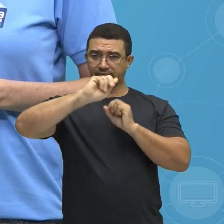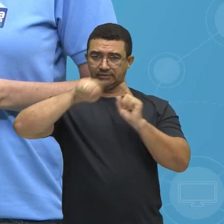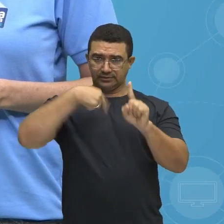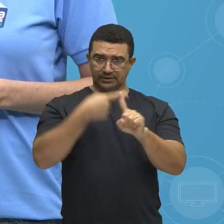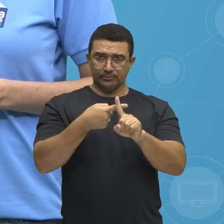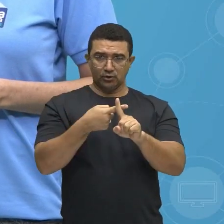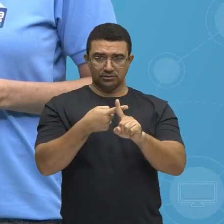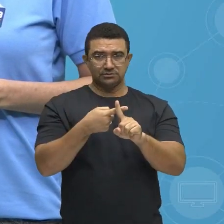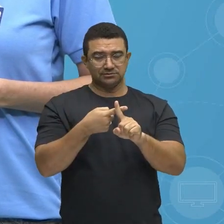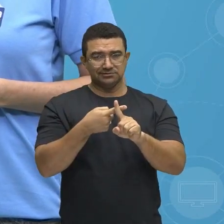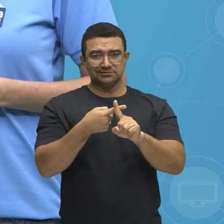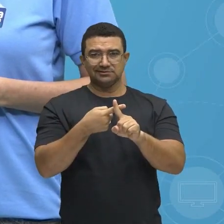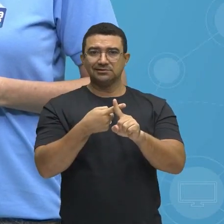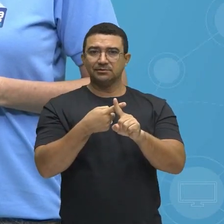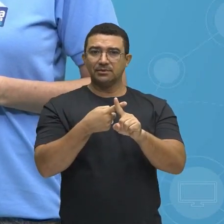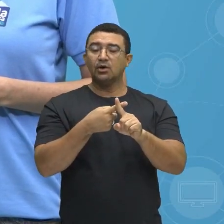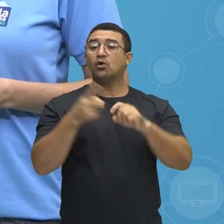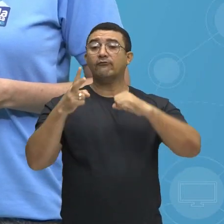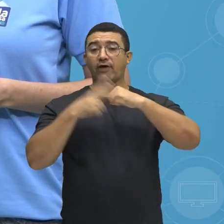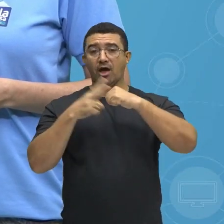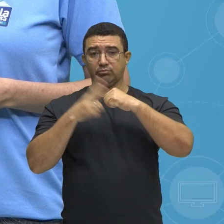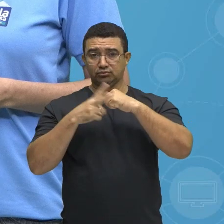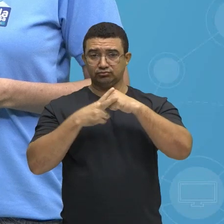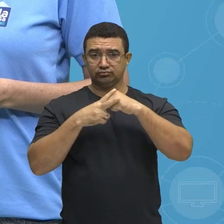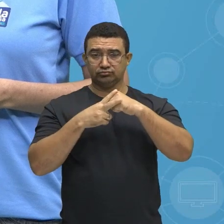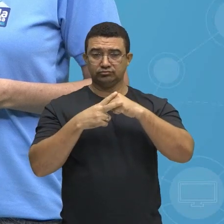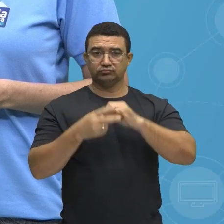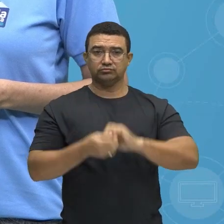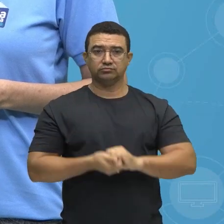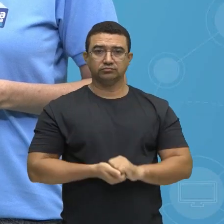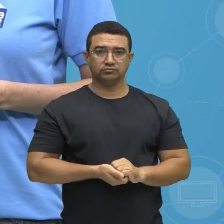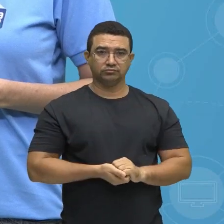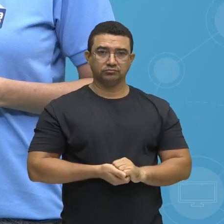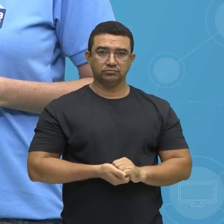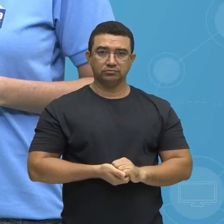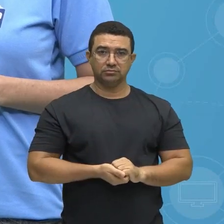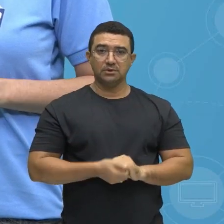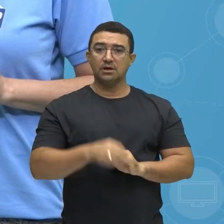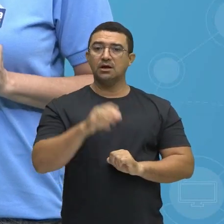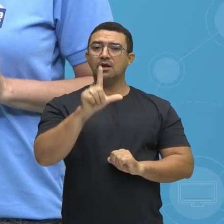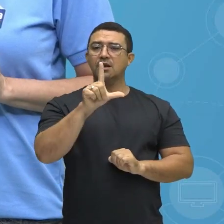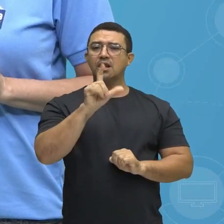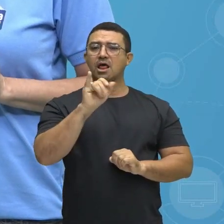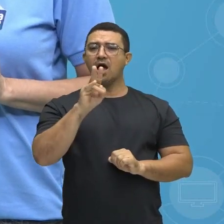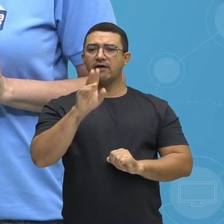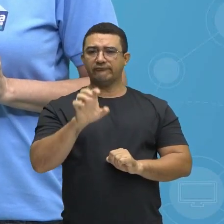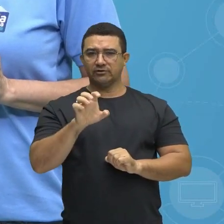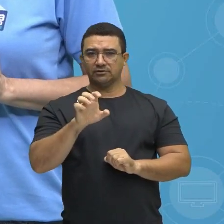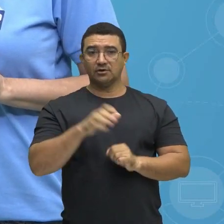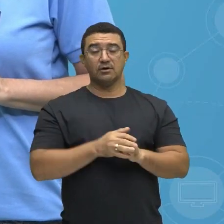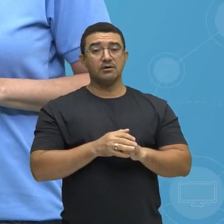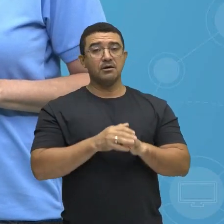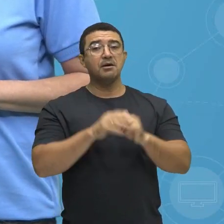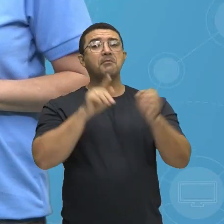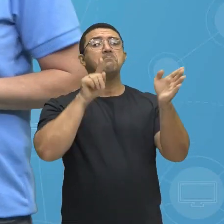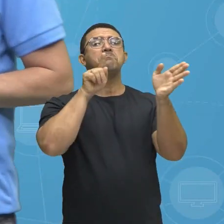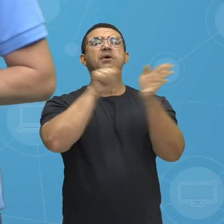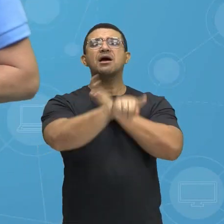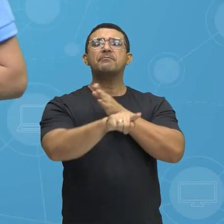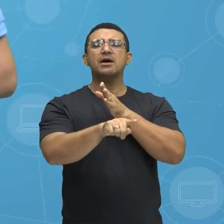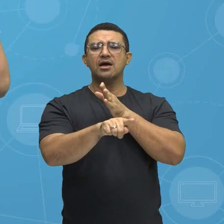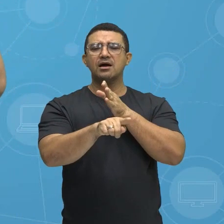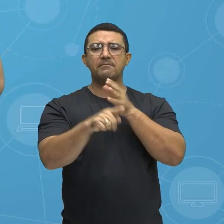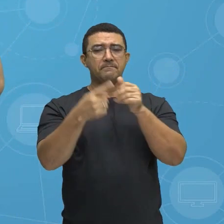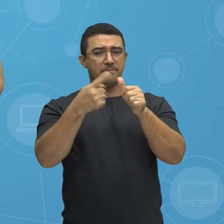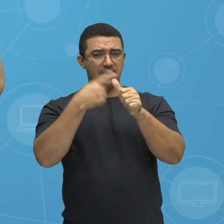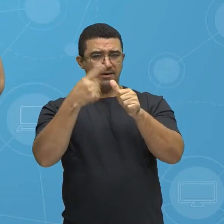minha pergunta, eu vou utilizar o verb. Vamos ver aqui qual é o verbo que vai ser utilizado. Então, na primeira pergunta, nós temos todos os elementos. Olha